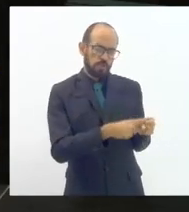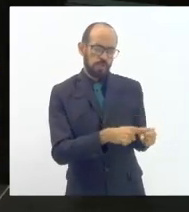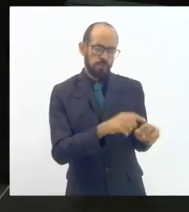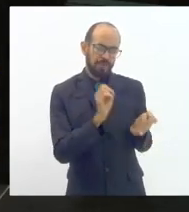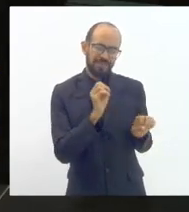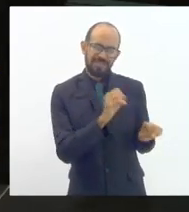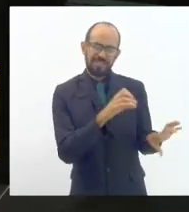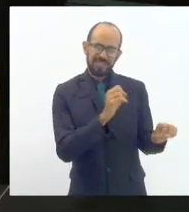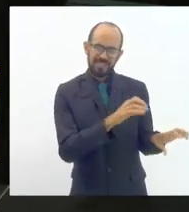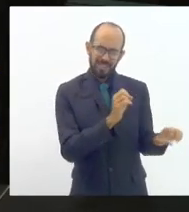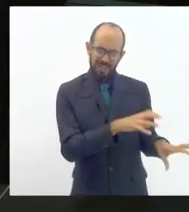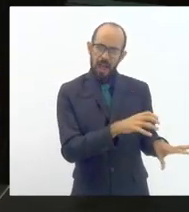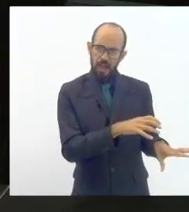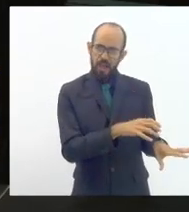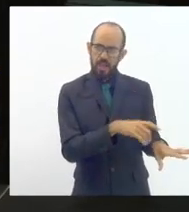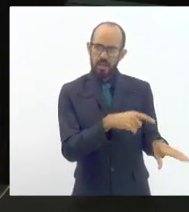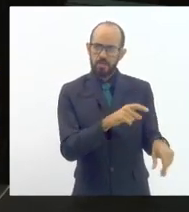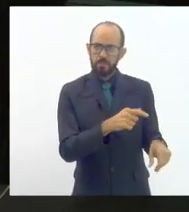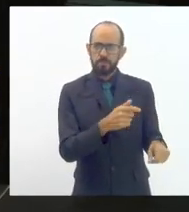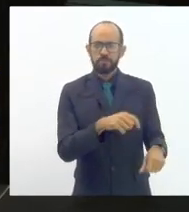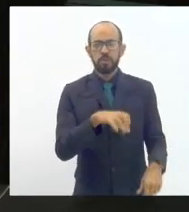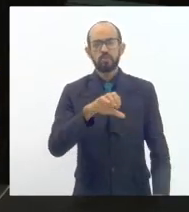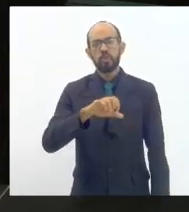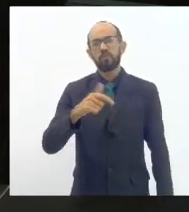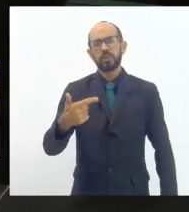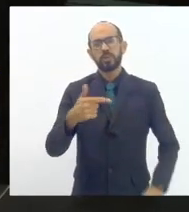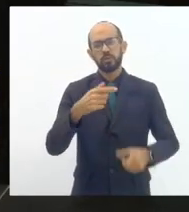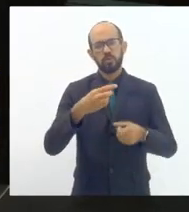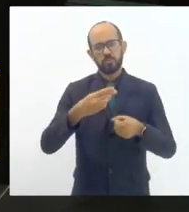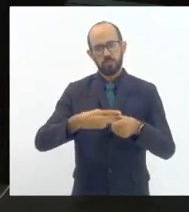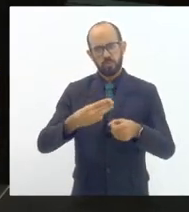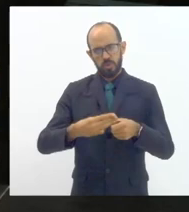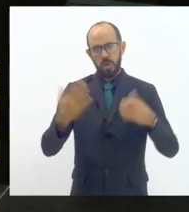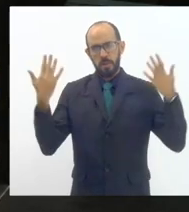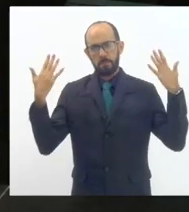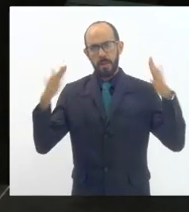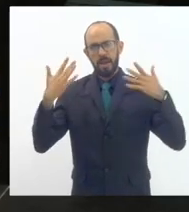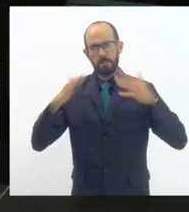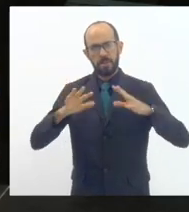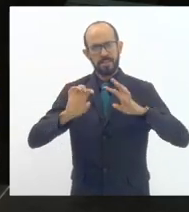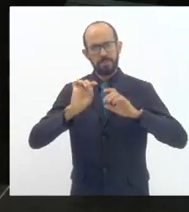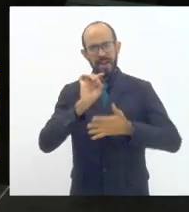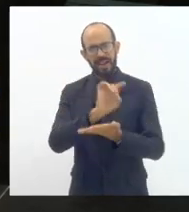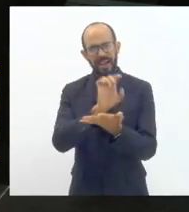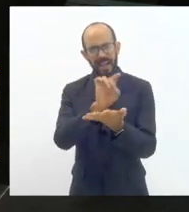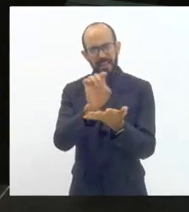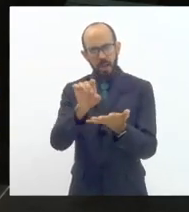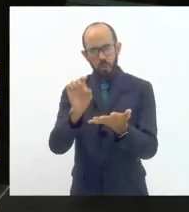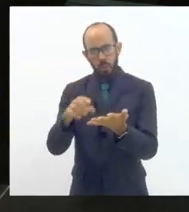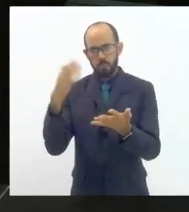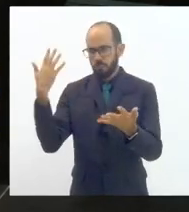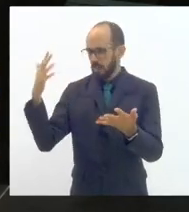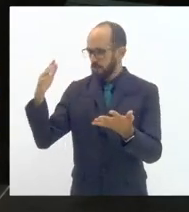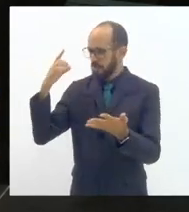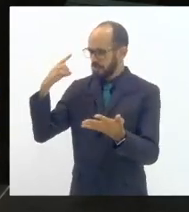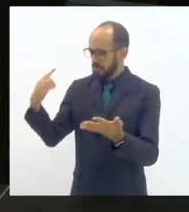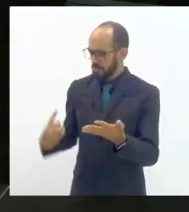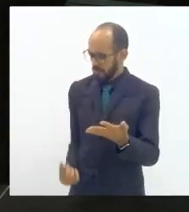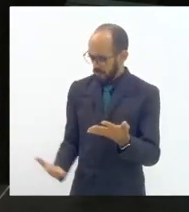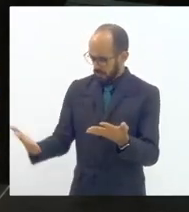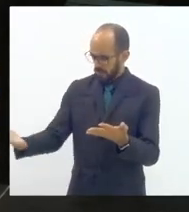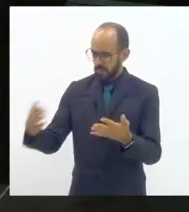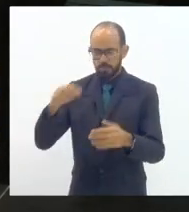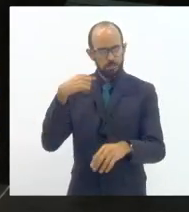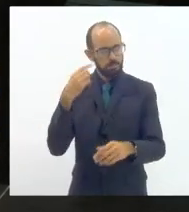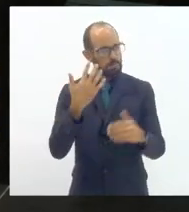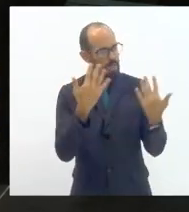do Parlamento Juvenil espalhadas pelos 92 municípios. Parabéns a cada um de vocês, parabéns Dani Monteiro, parabéns o Anderson, e viva